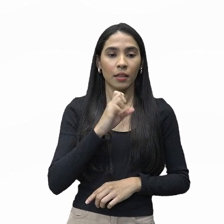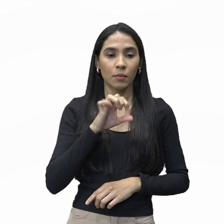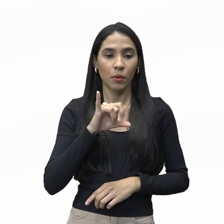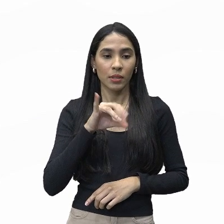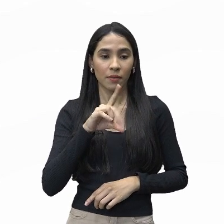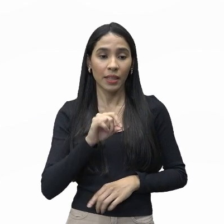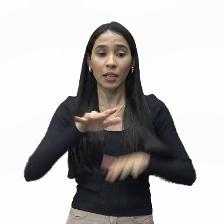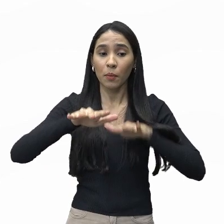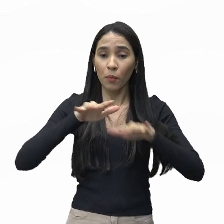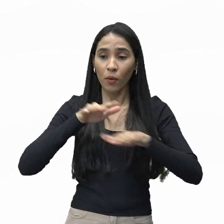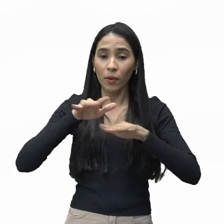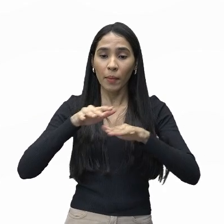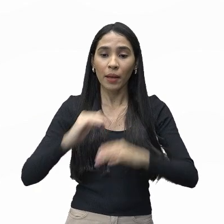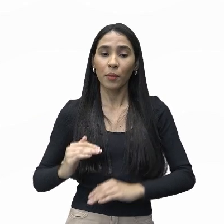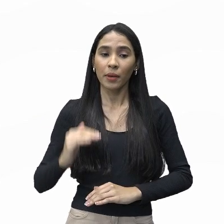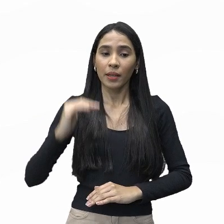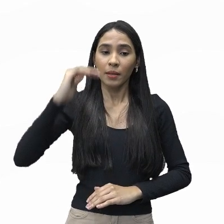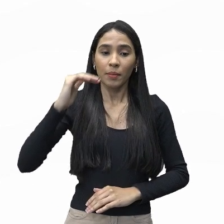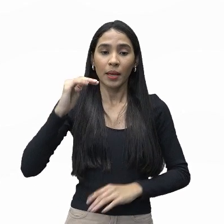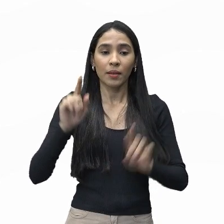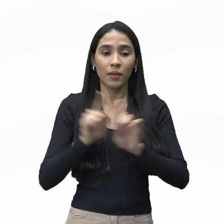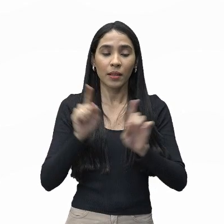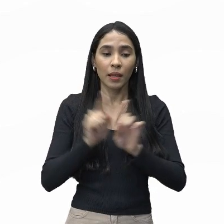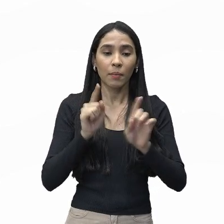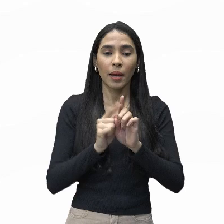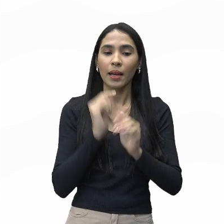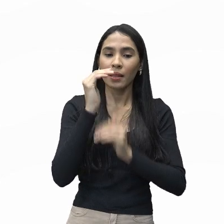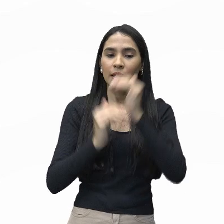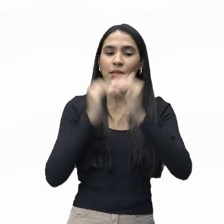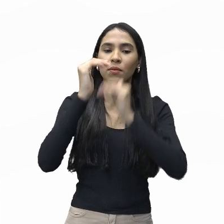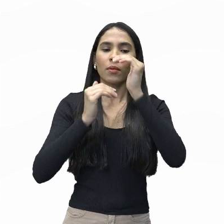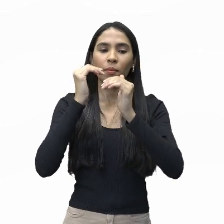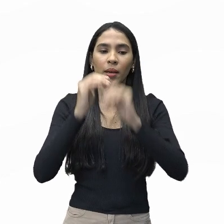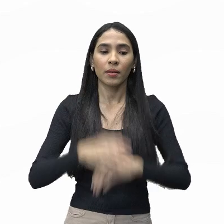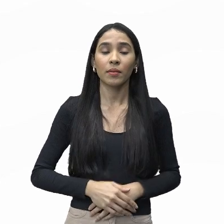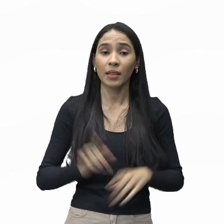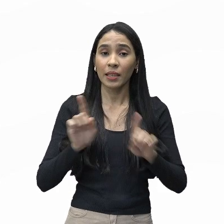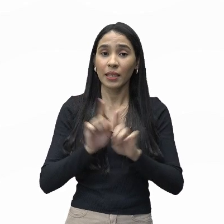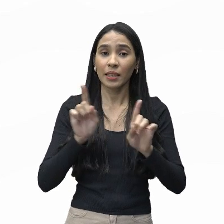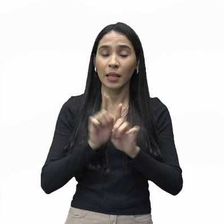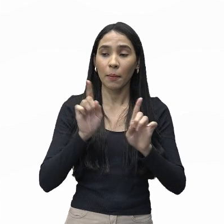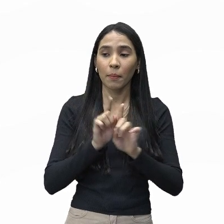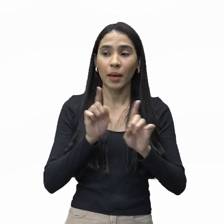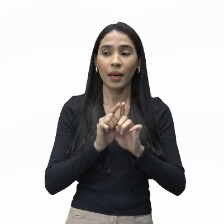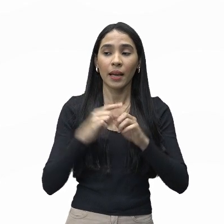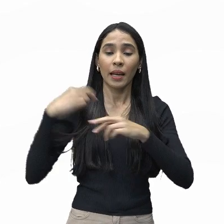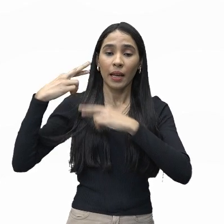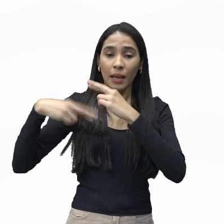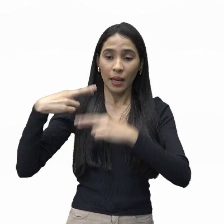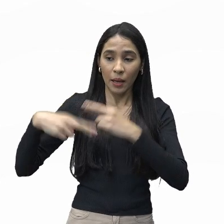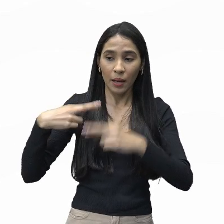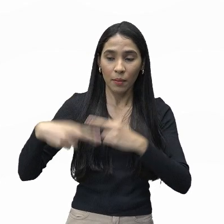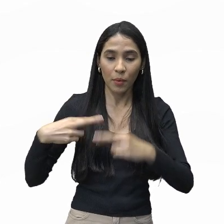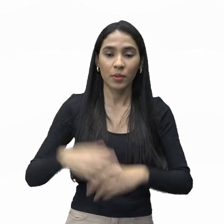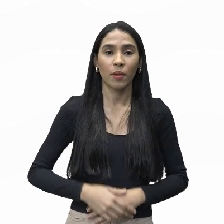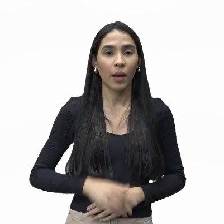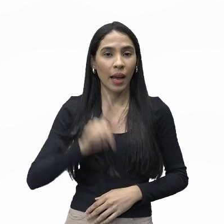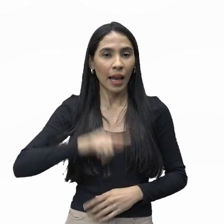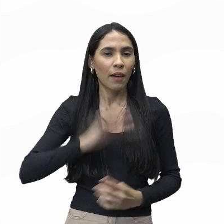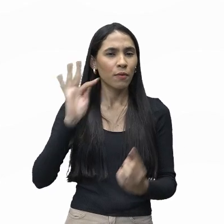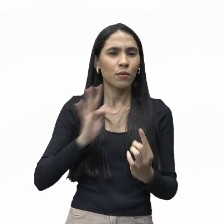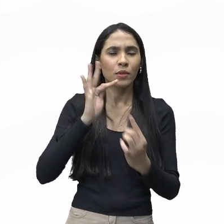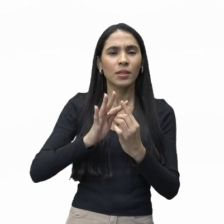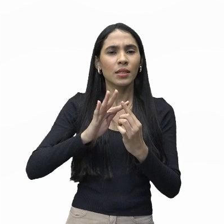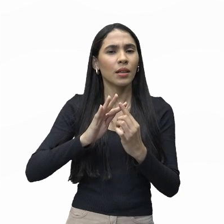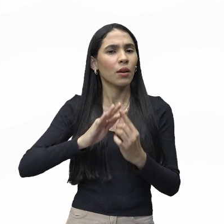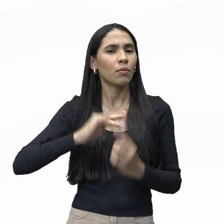movimento, crescimento, desenvolvimento ou diferenciação e também reprodução. É isso que são aí as funções vitais